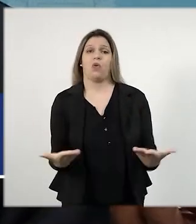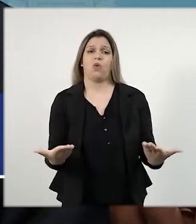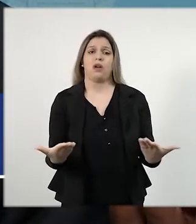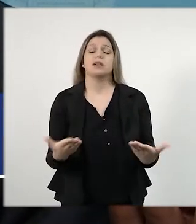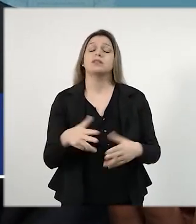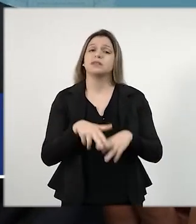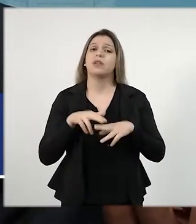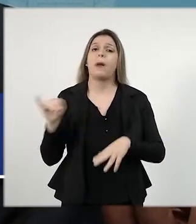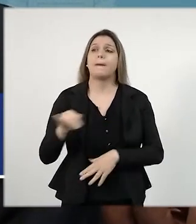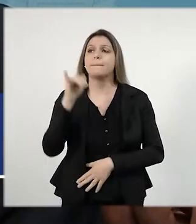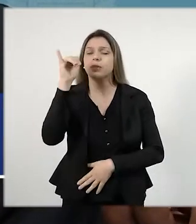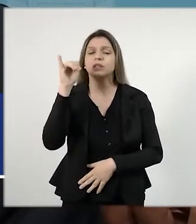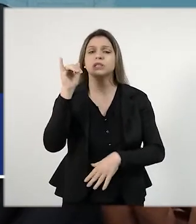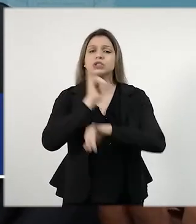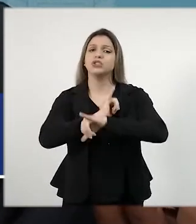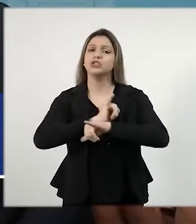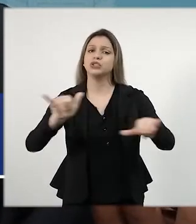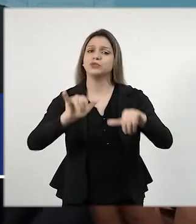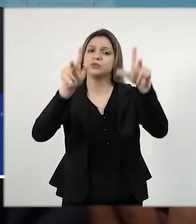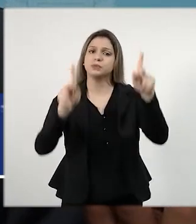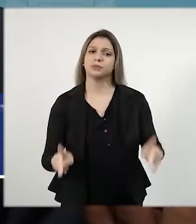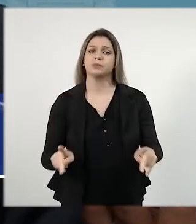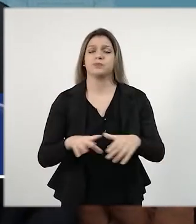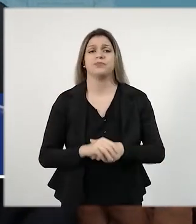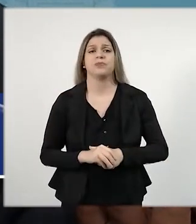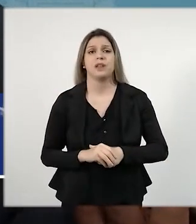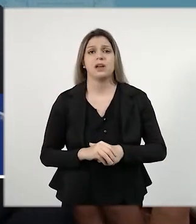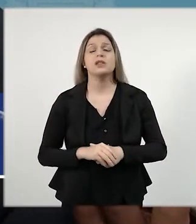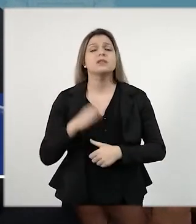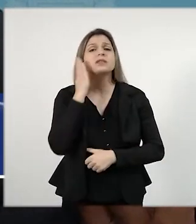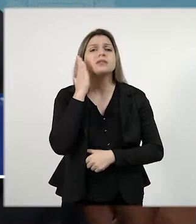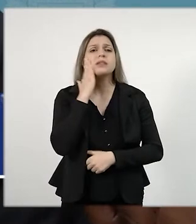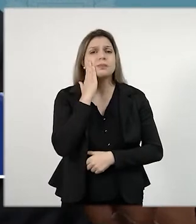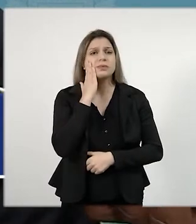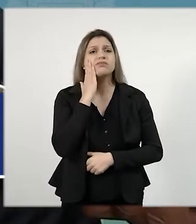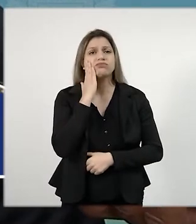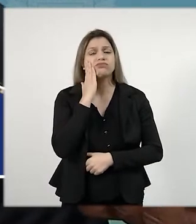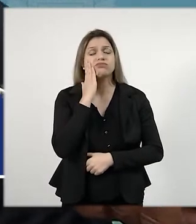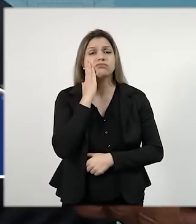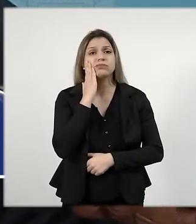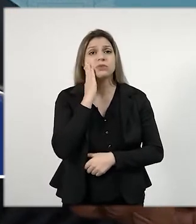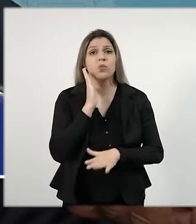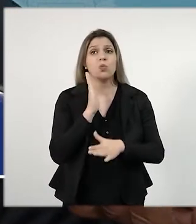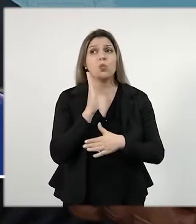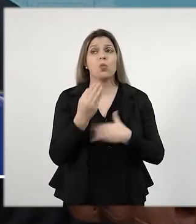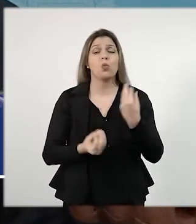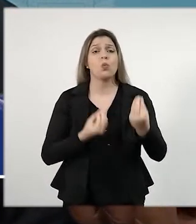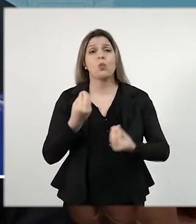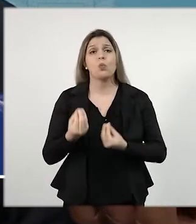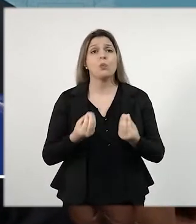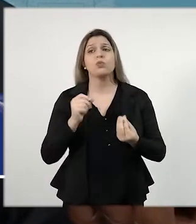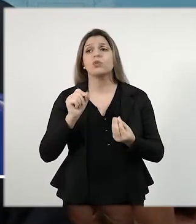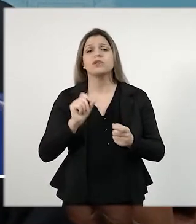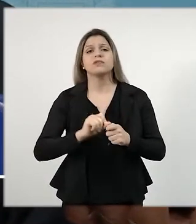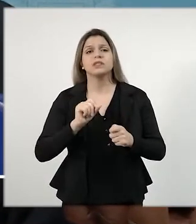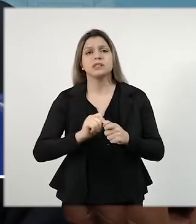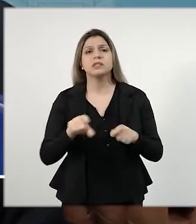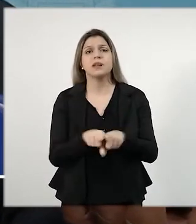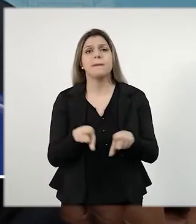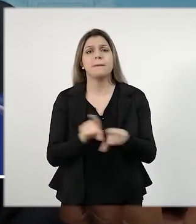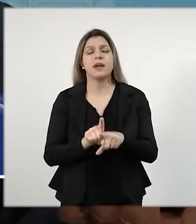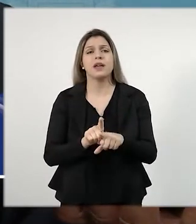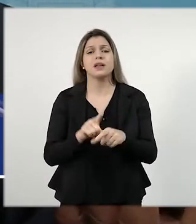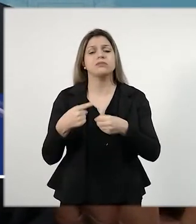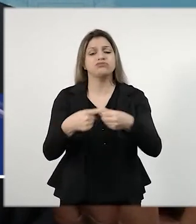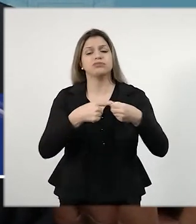isso é muito importante, informar a população para que eles venham ficar sabidos quais atitudes pode tomar, e também